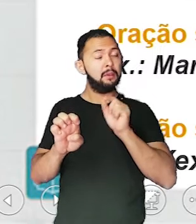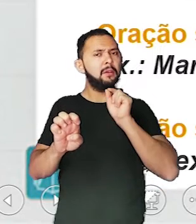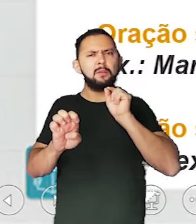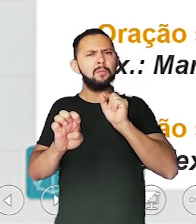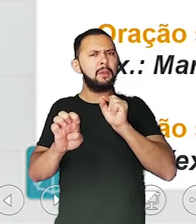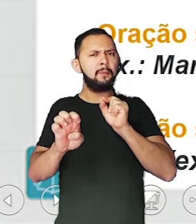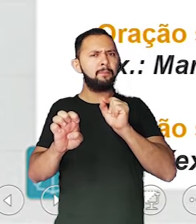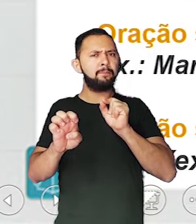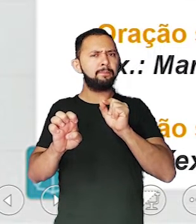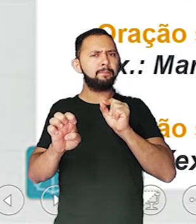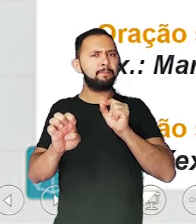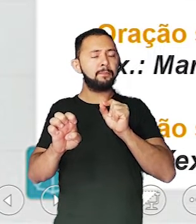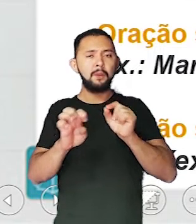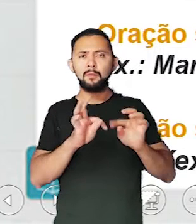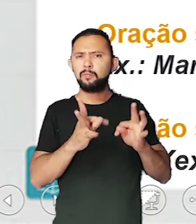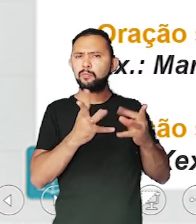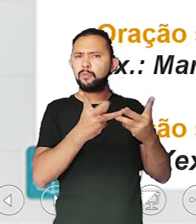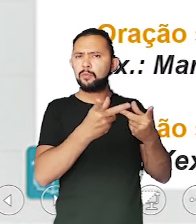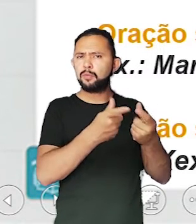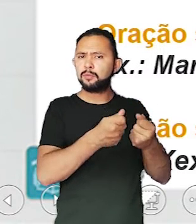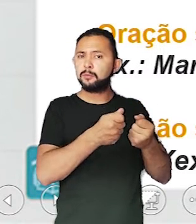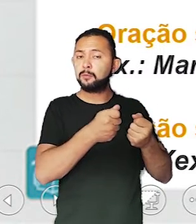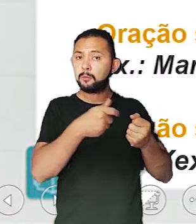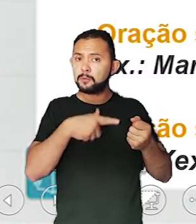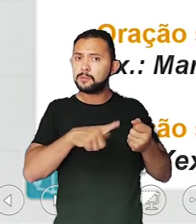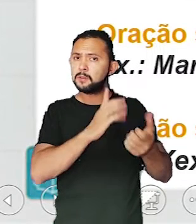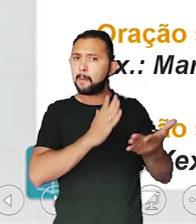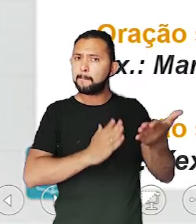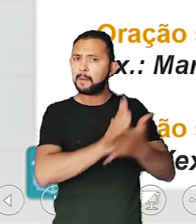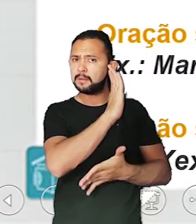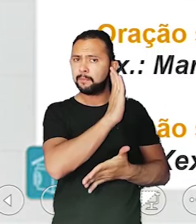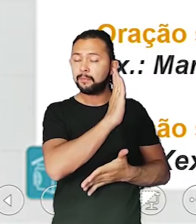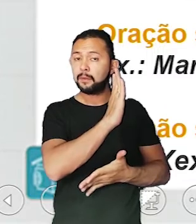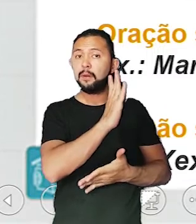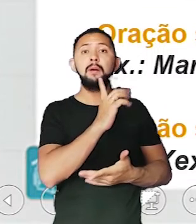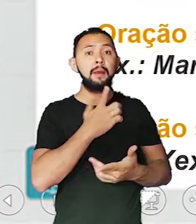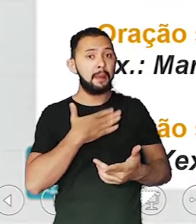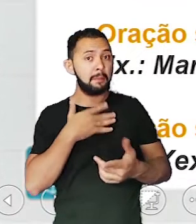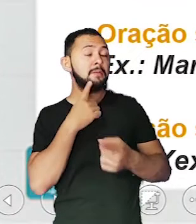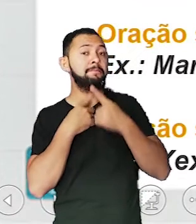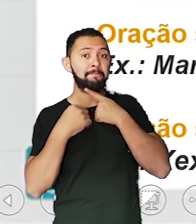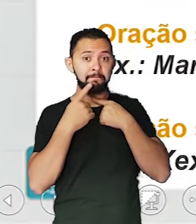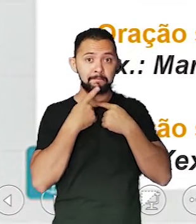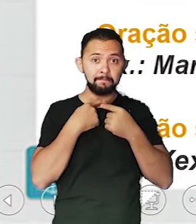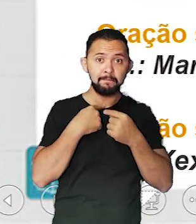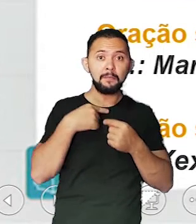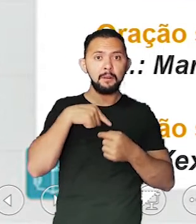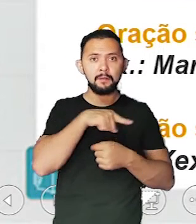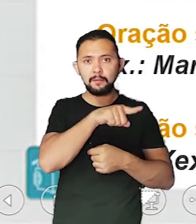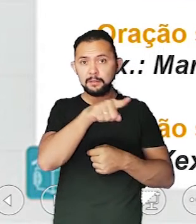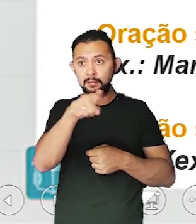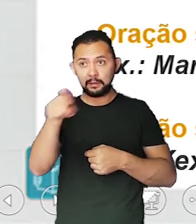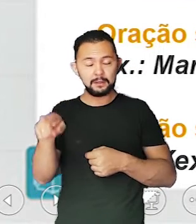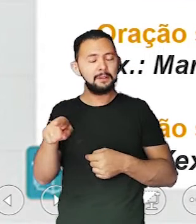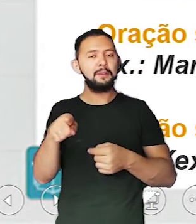maior desejo? Que todos sejam aprovados. É o nosso desejo aqui, né? Do programa Estude em Casa, que